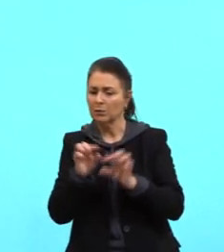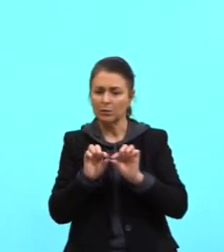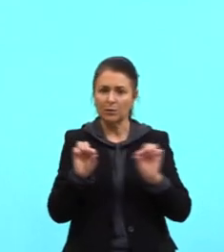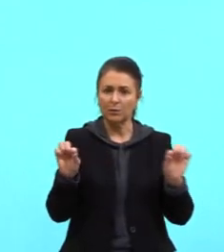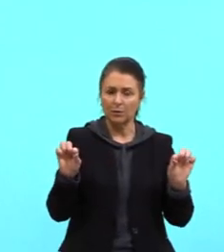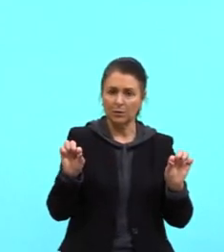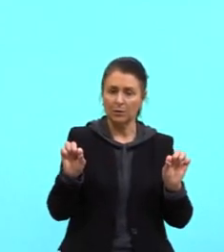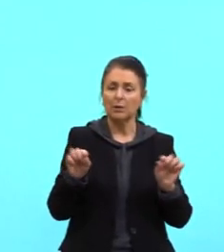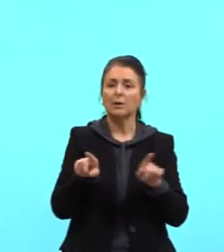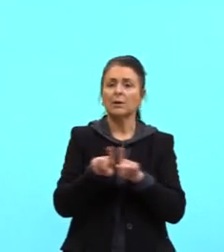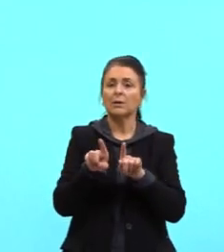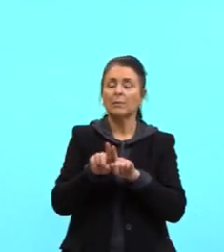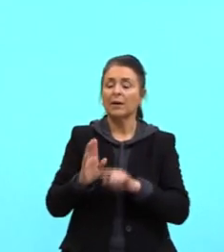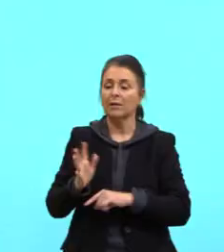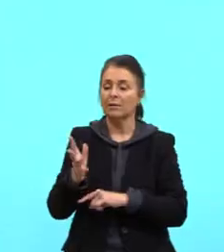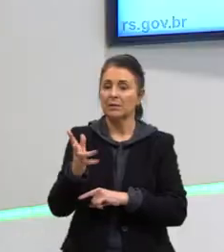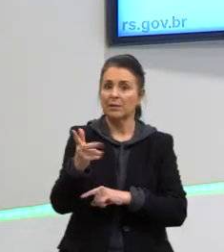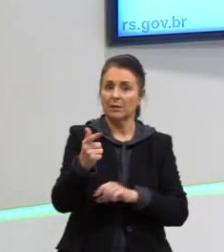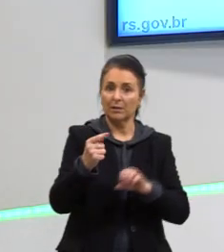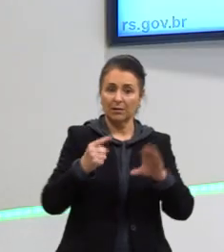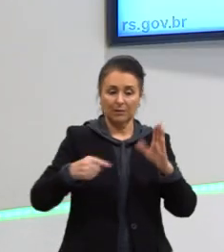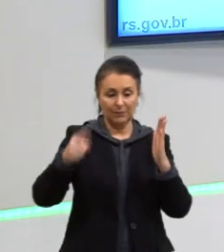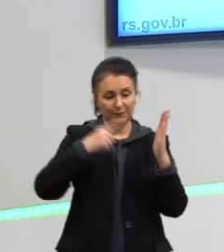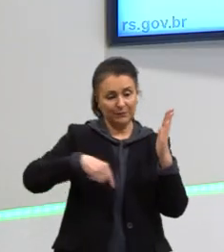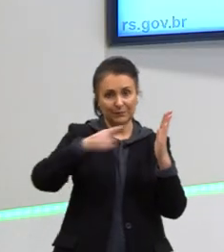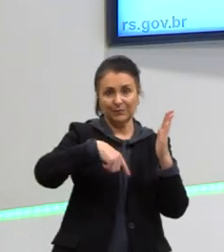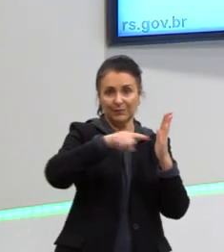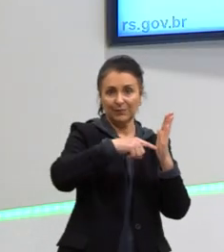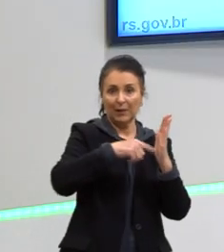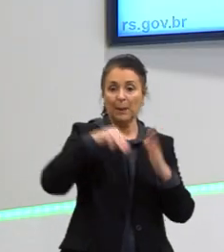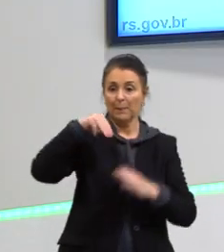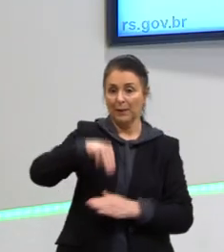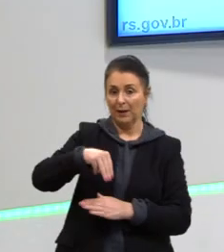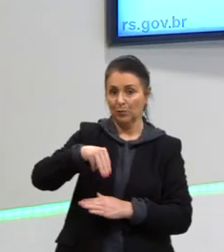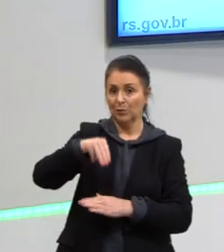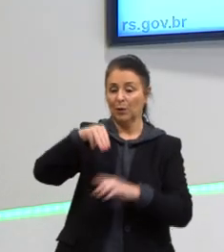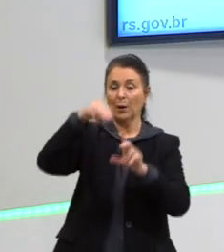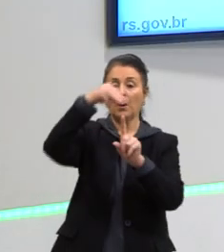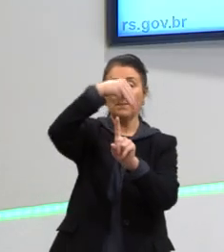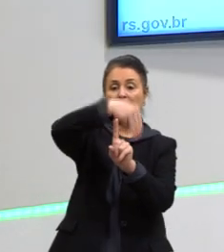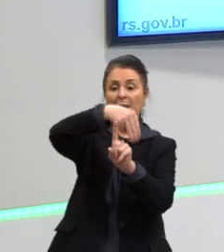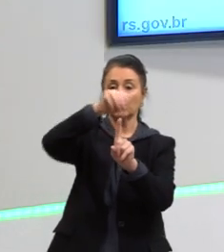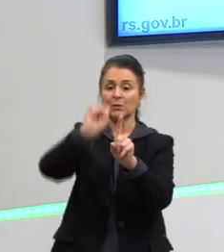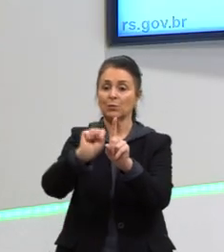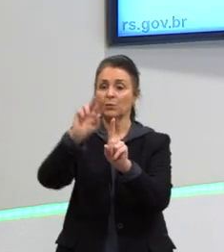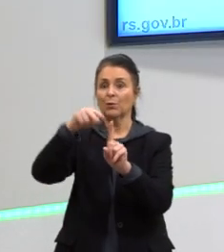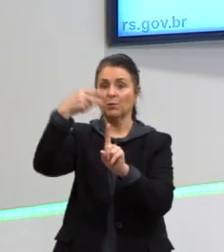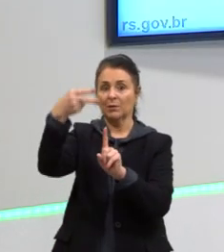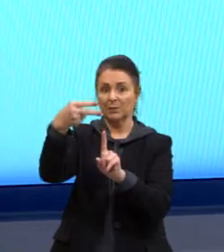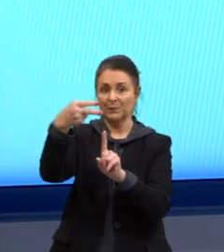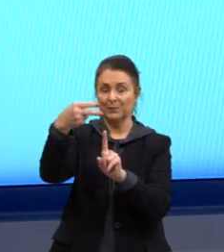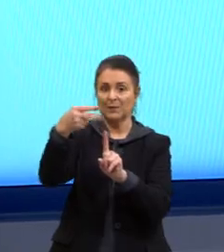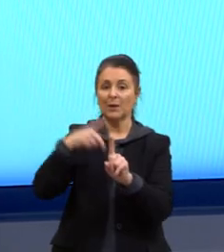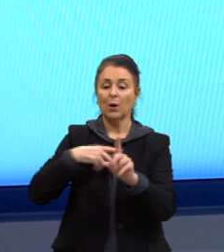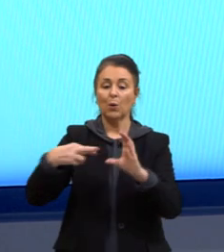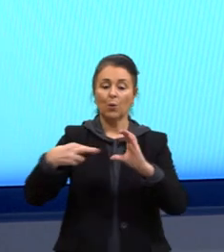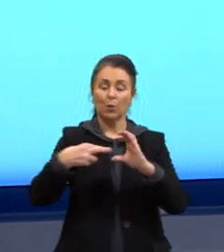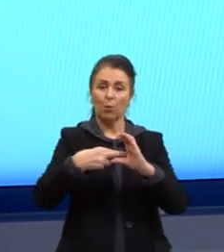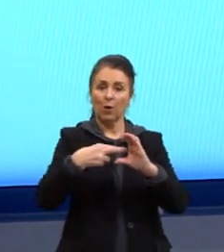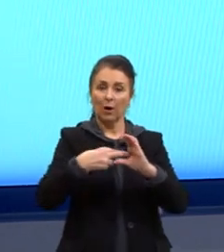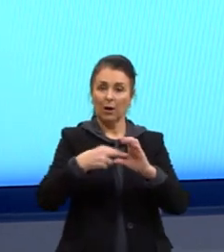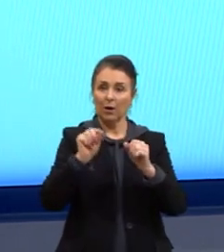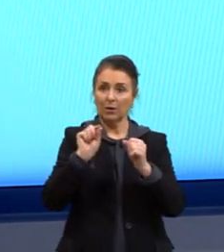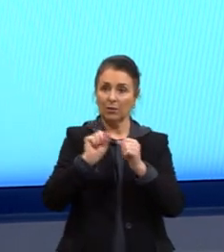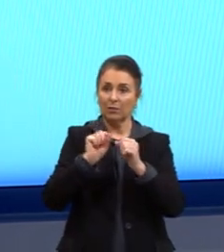aceleração centrípeta vai ser metros por segundo ao quadrado está são as mesmas associadas o raio a